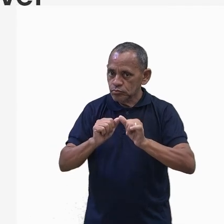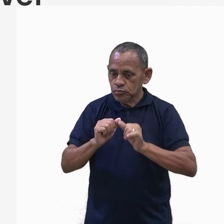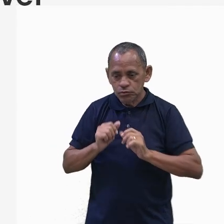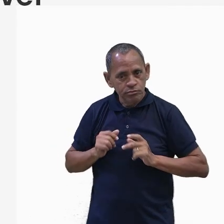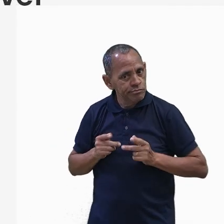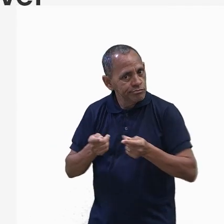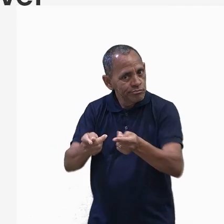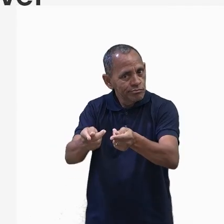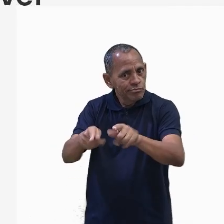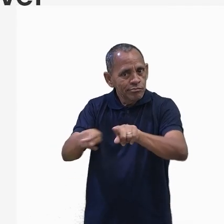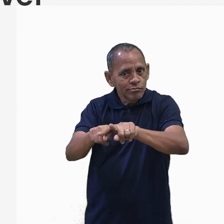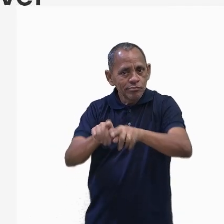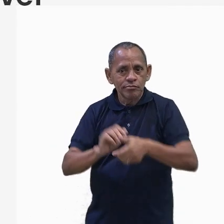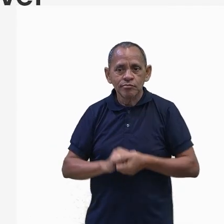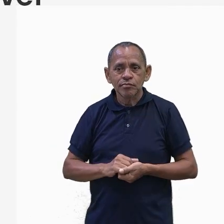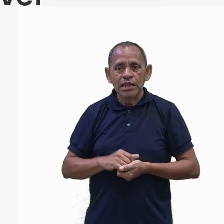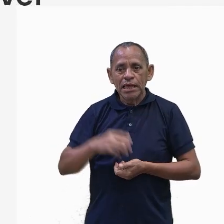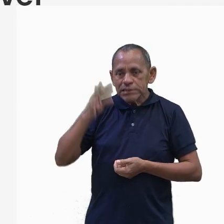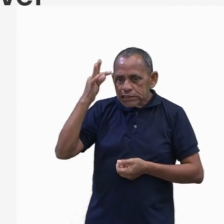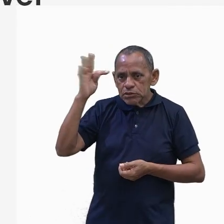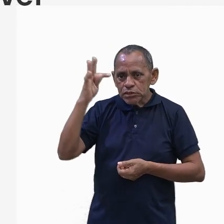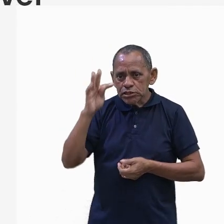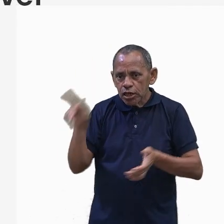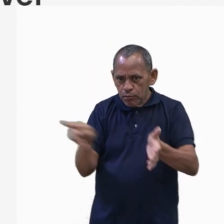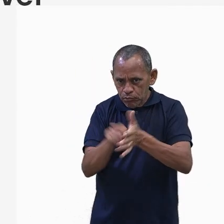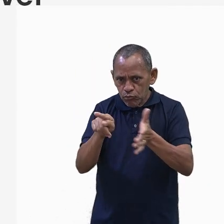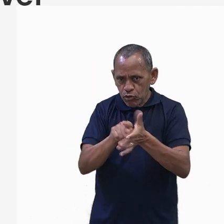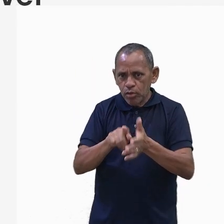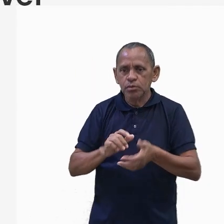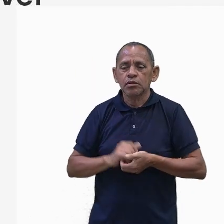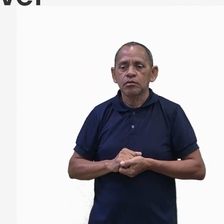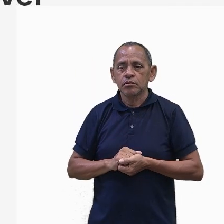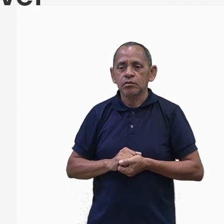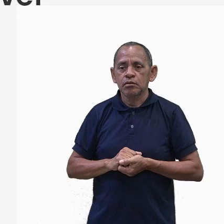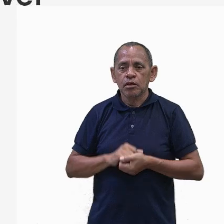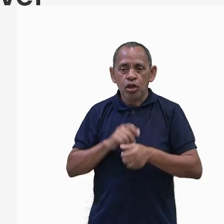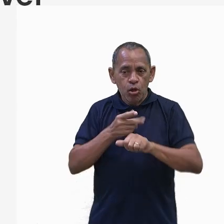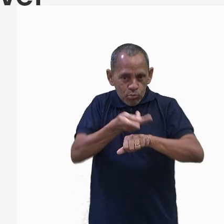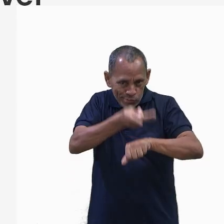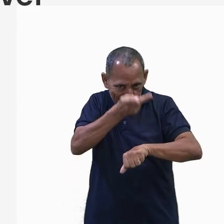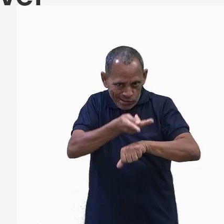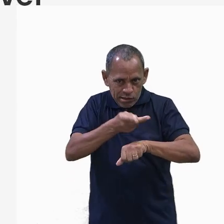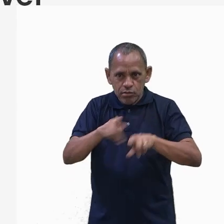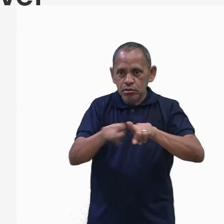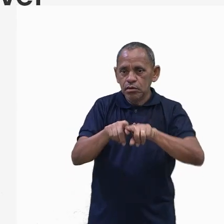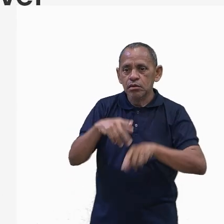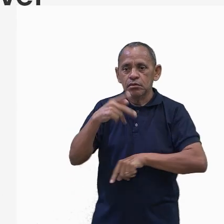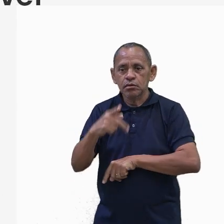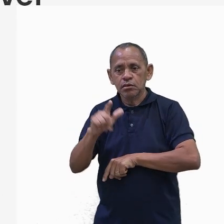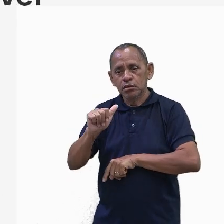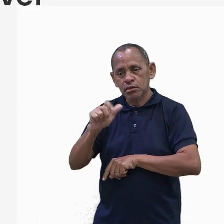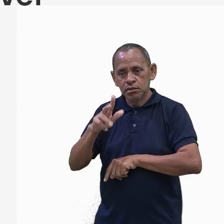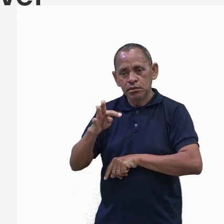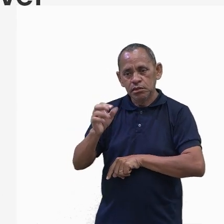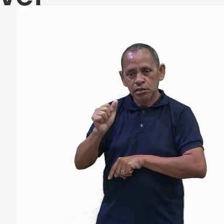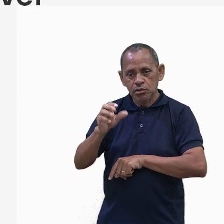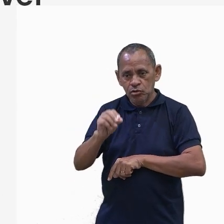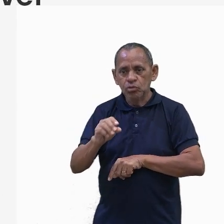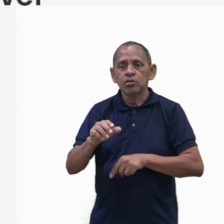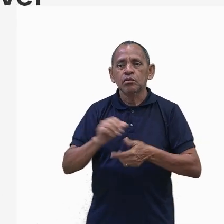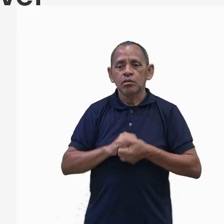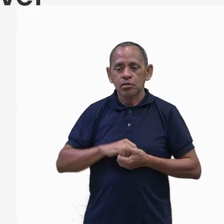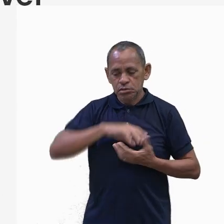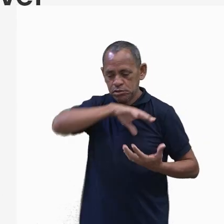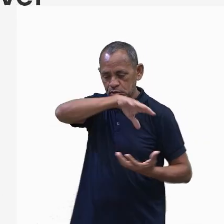daí. A sua teoria do ser e do não ser, ela continua sendo esse ponto central aí. Por isso que vem a